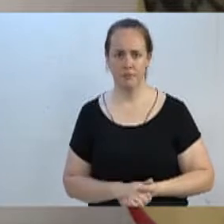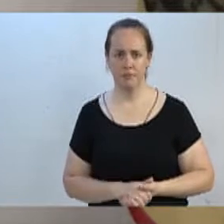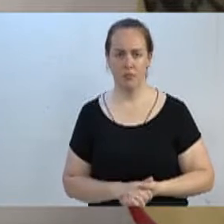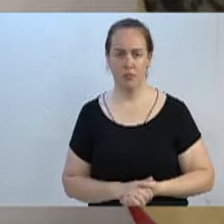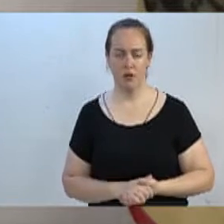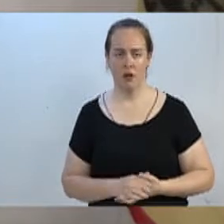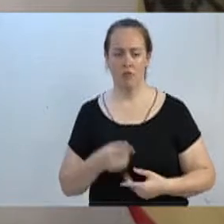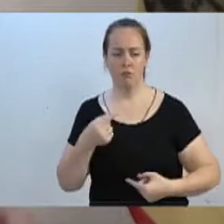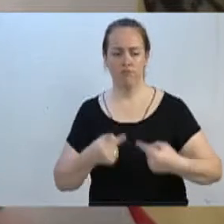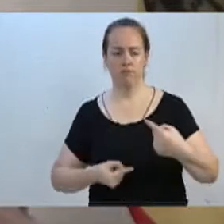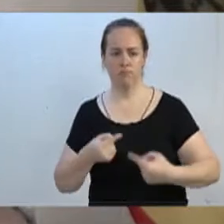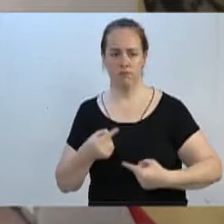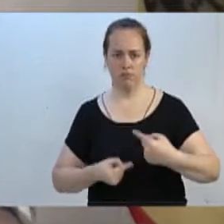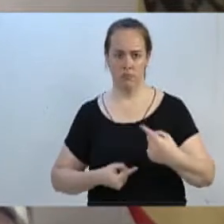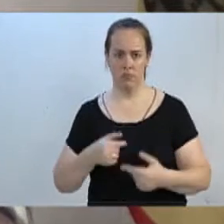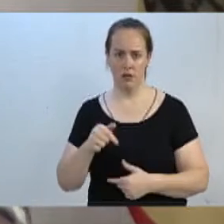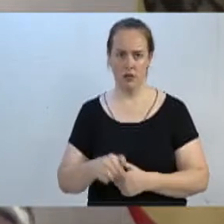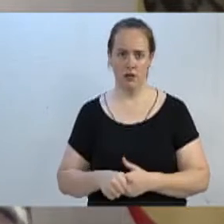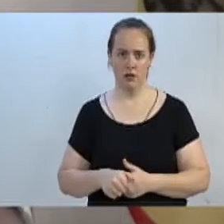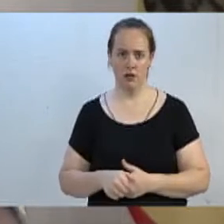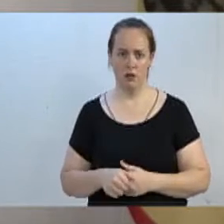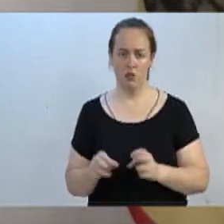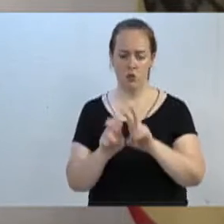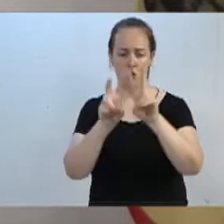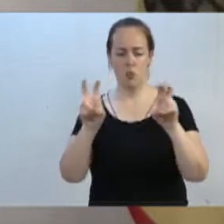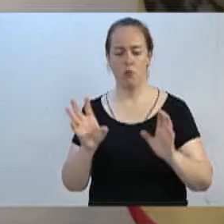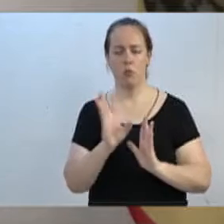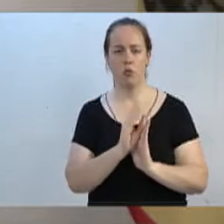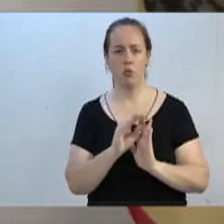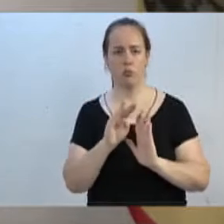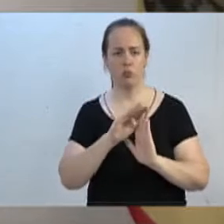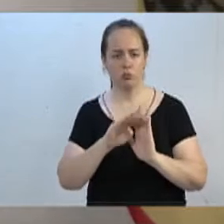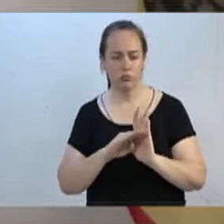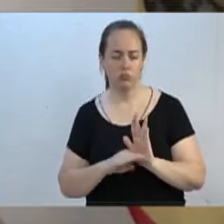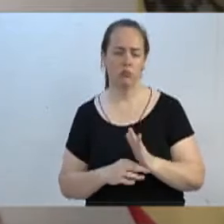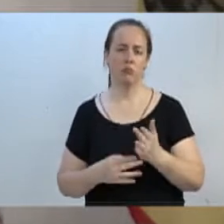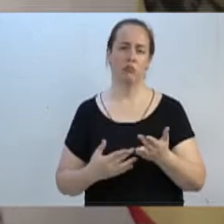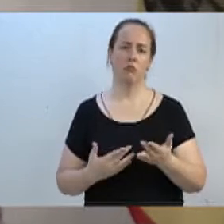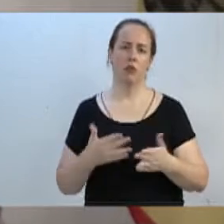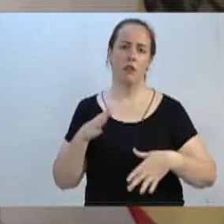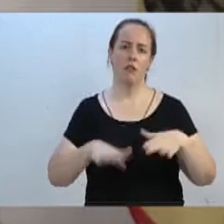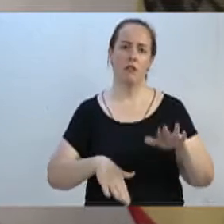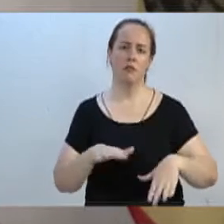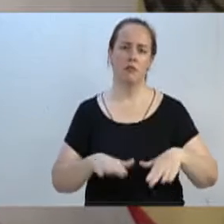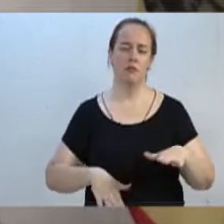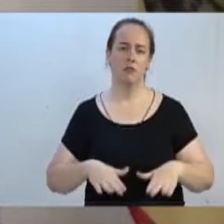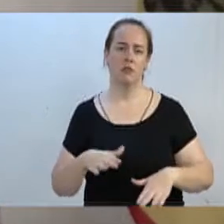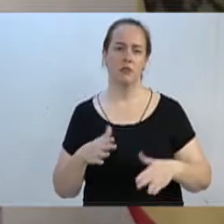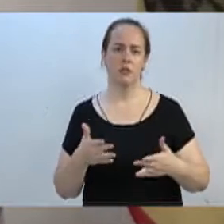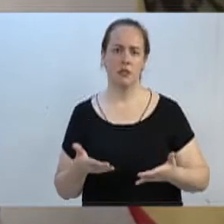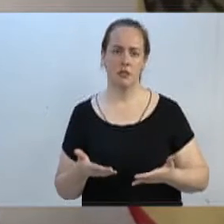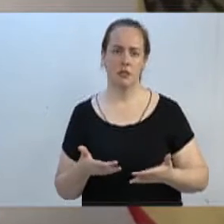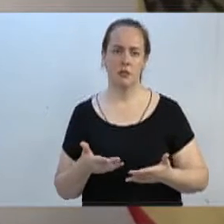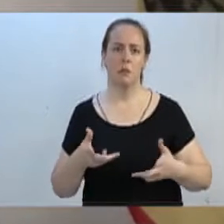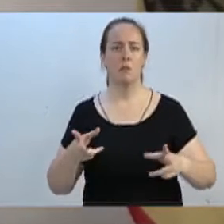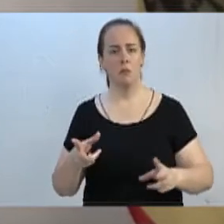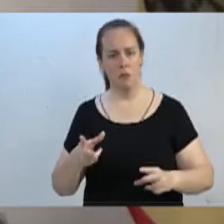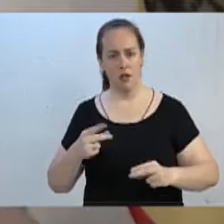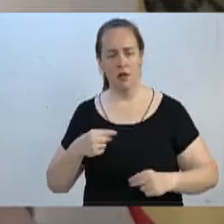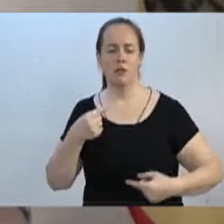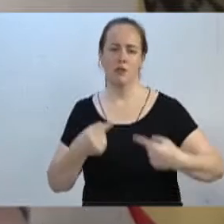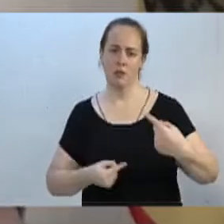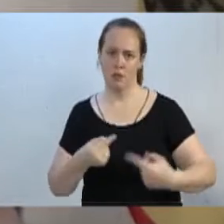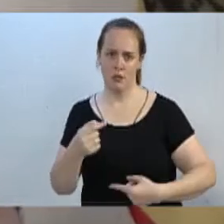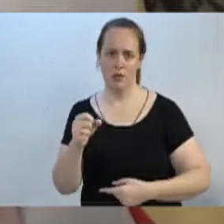o debate nesta casa sobre assuntos que, às vezes, merecem ser